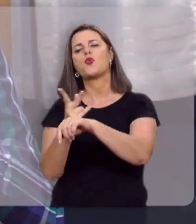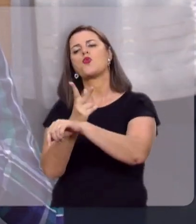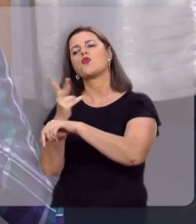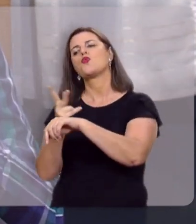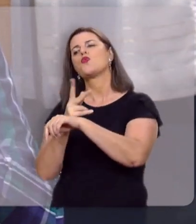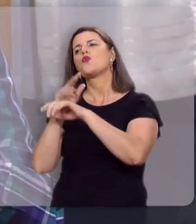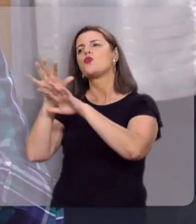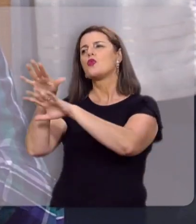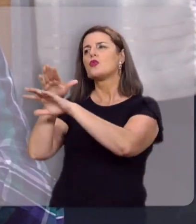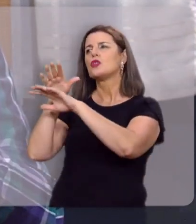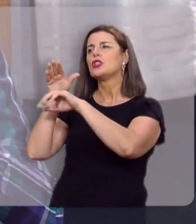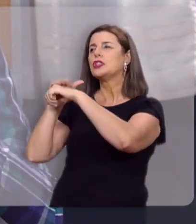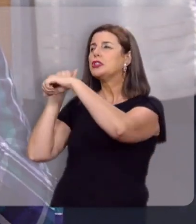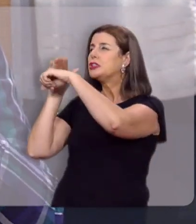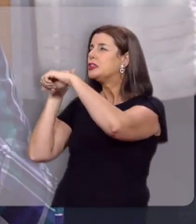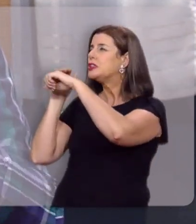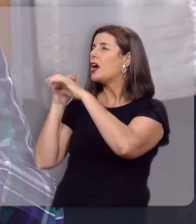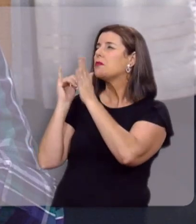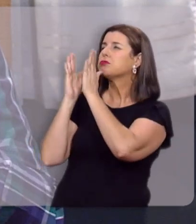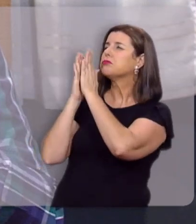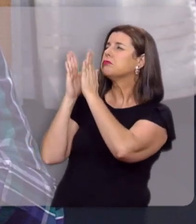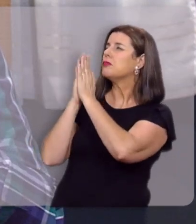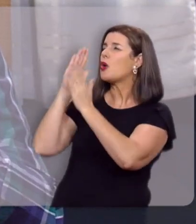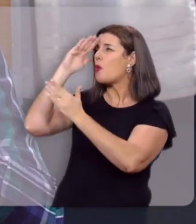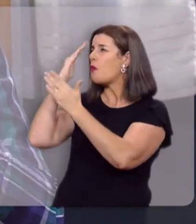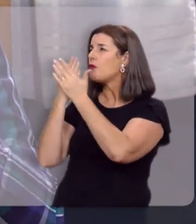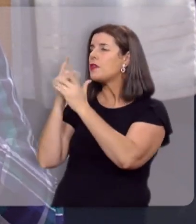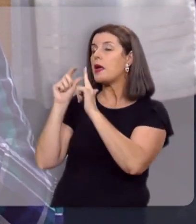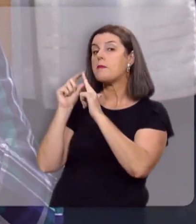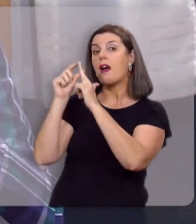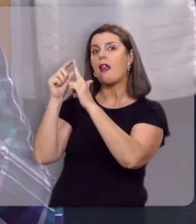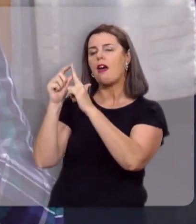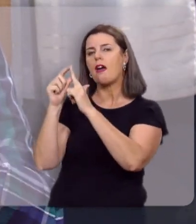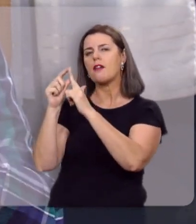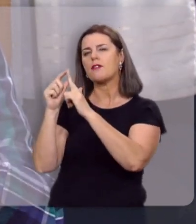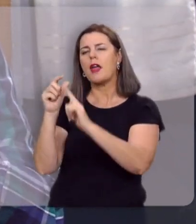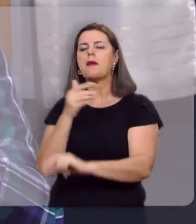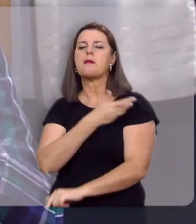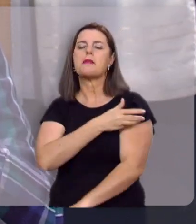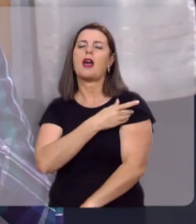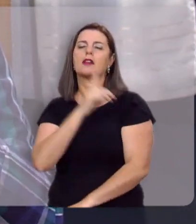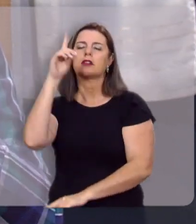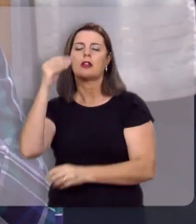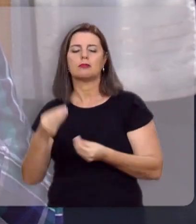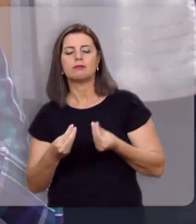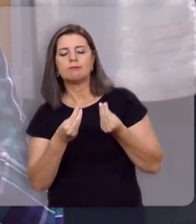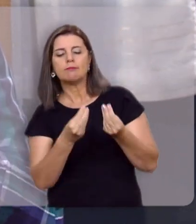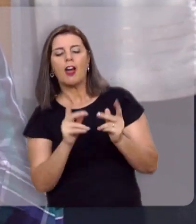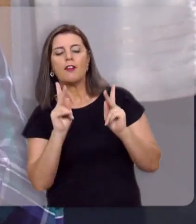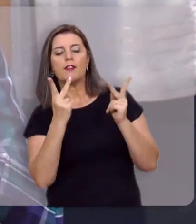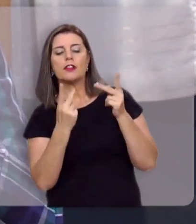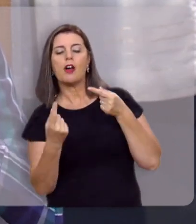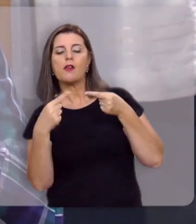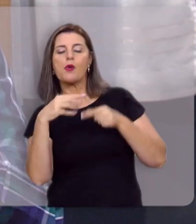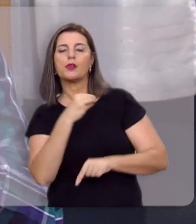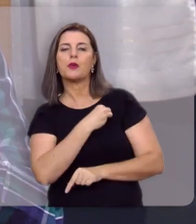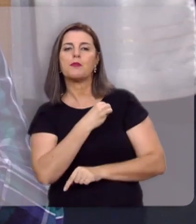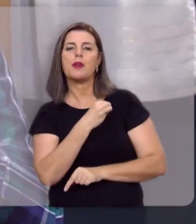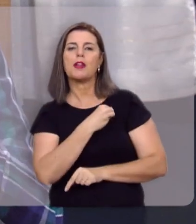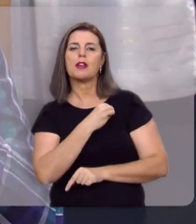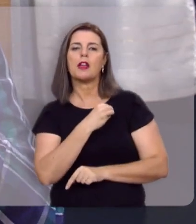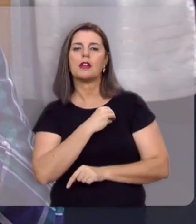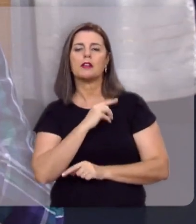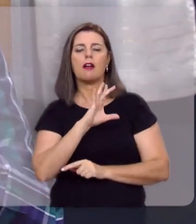busca, o invoca e confia na sua palavra, e assim na prática o Senhor te dá vitória contra o